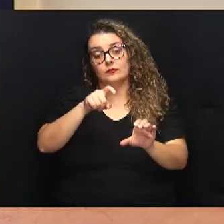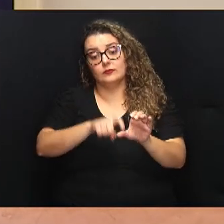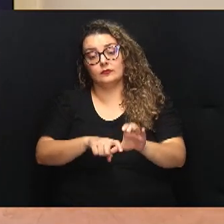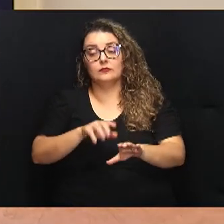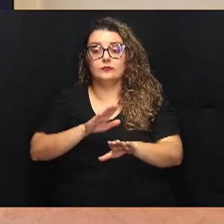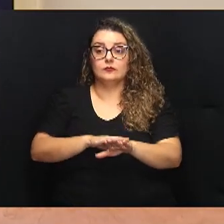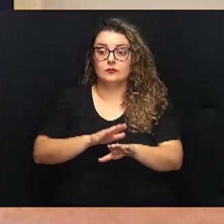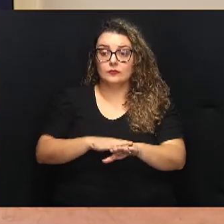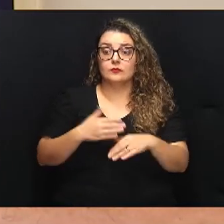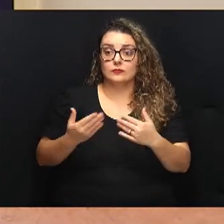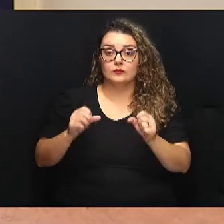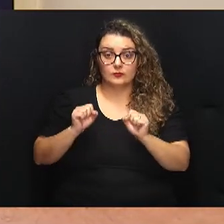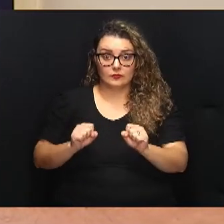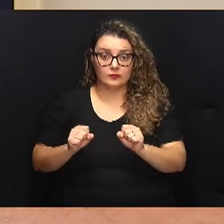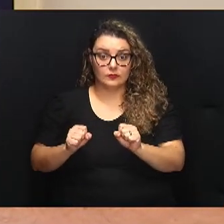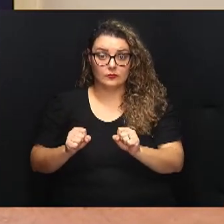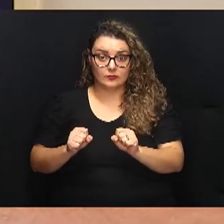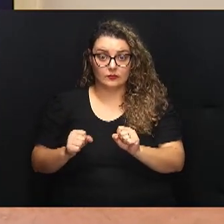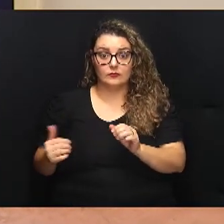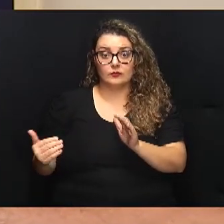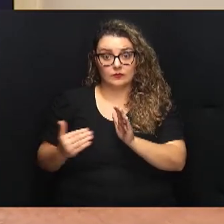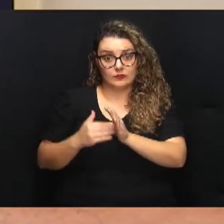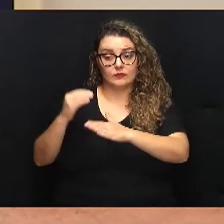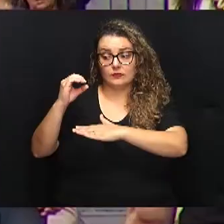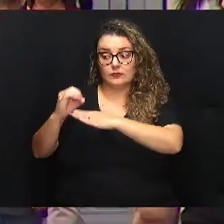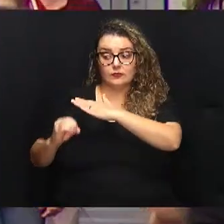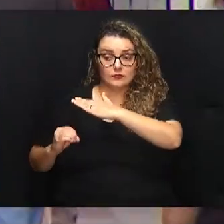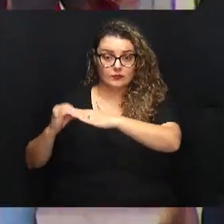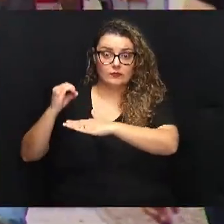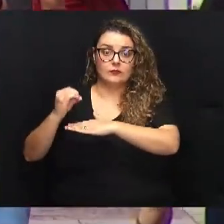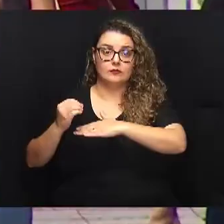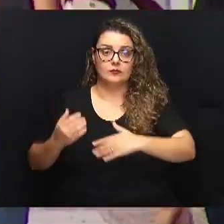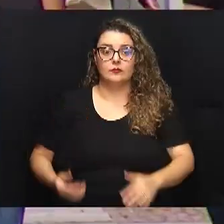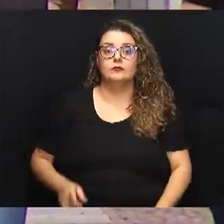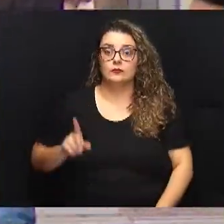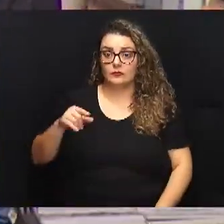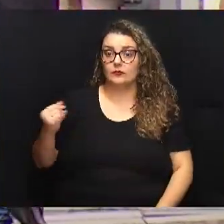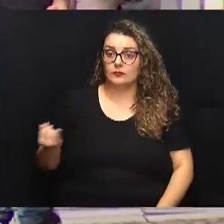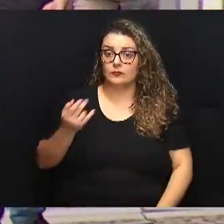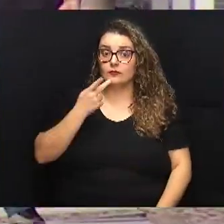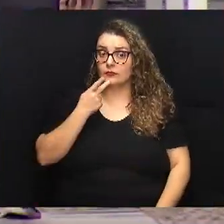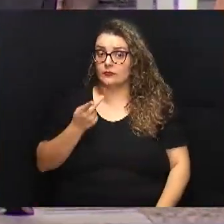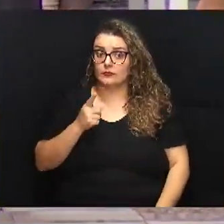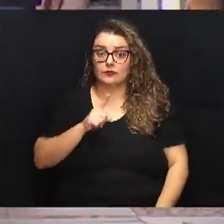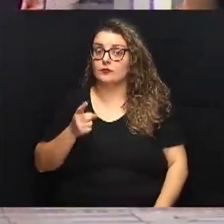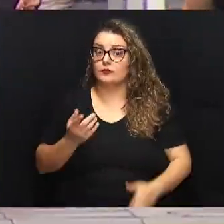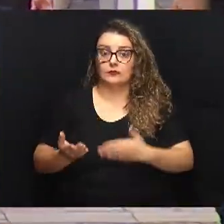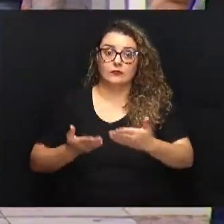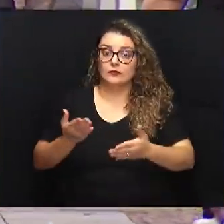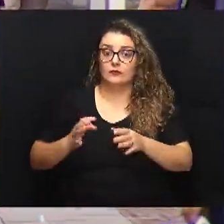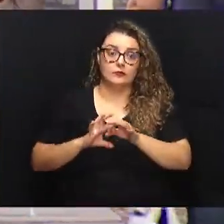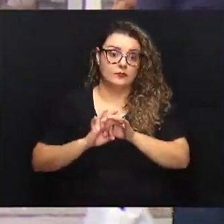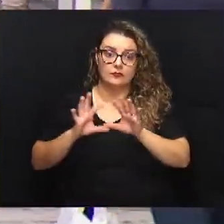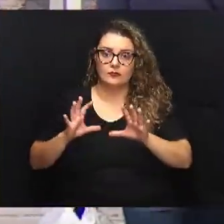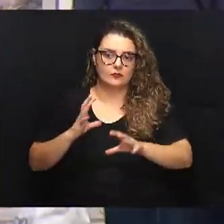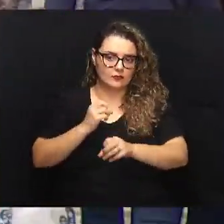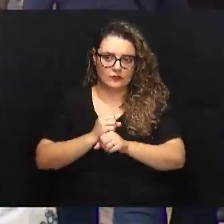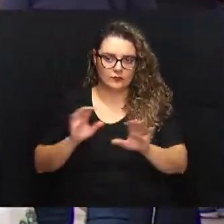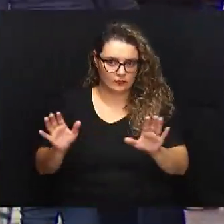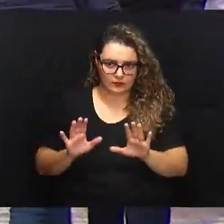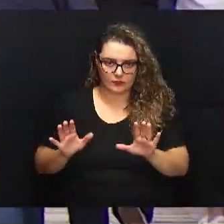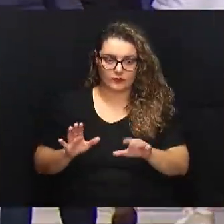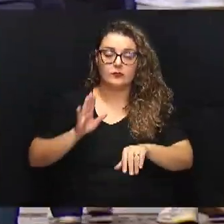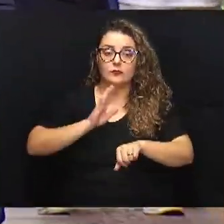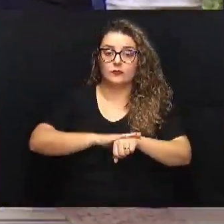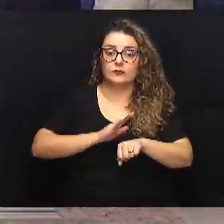atividade, ela pode chegar a funcionar até 24 horas por dia. É importante frisar que não se trata de uma liberação geral. O